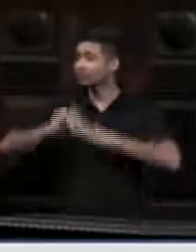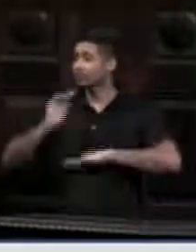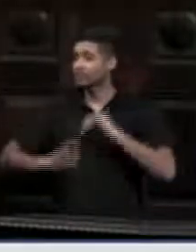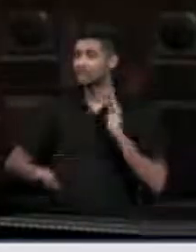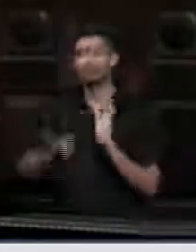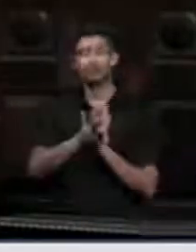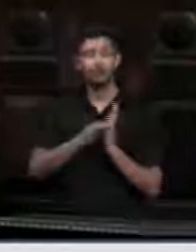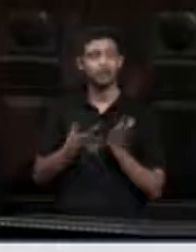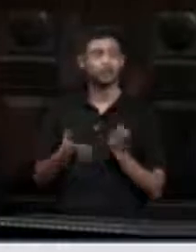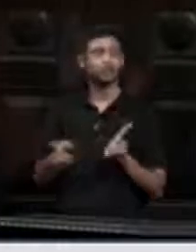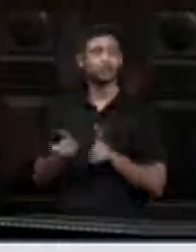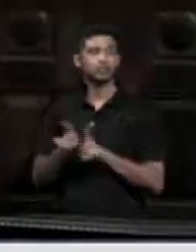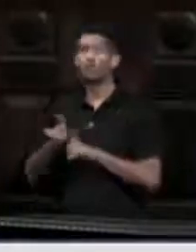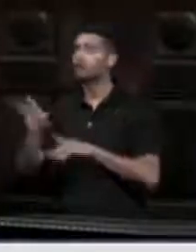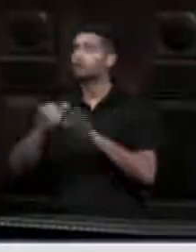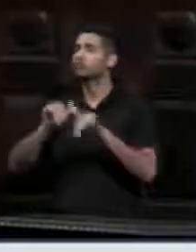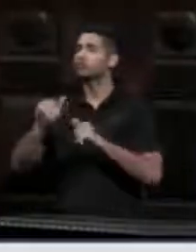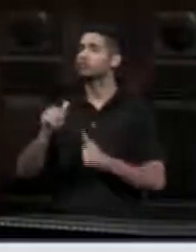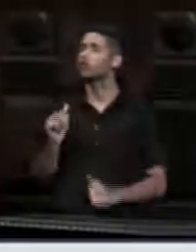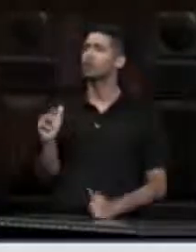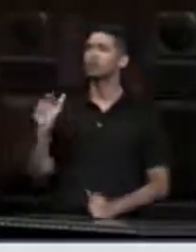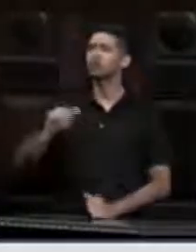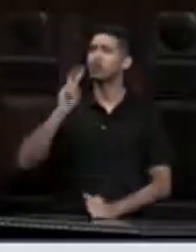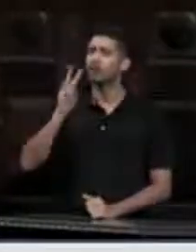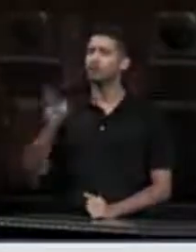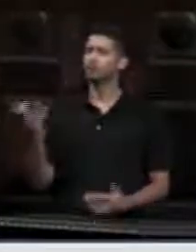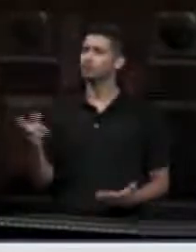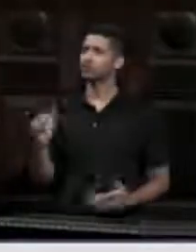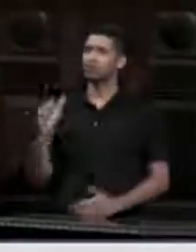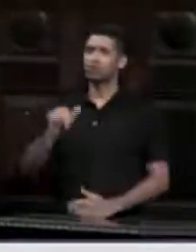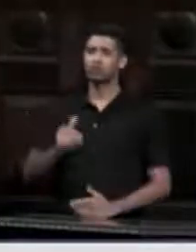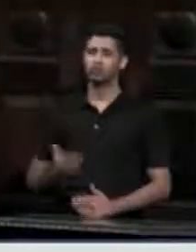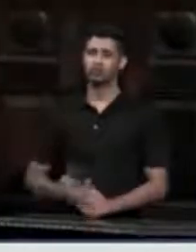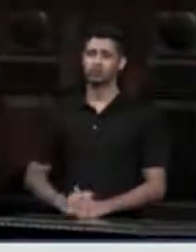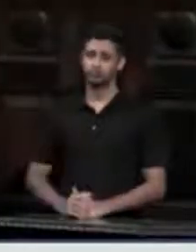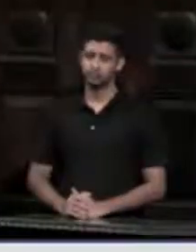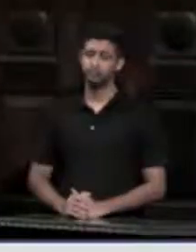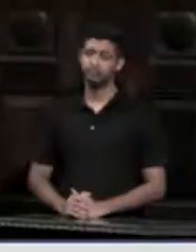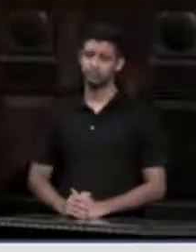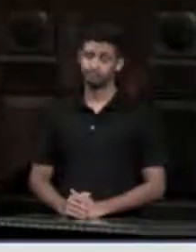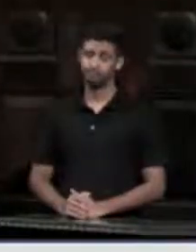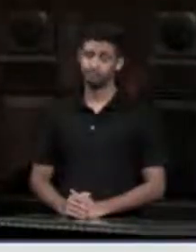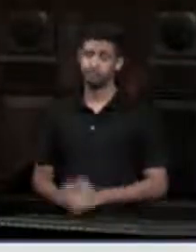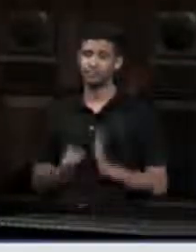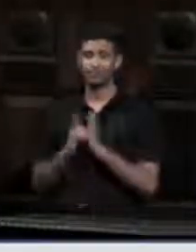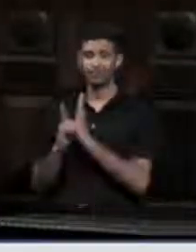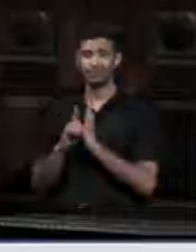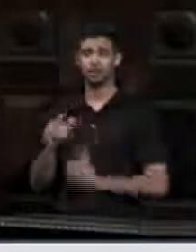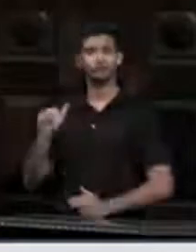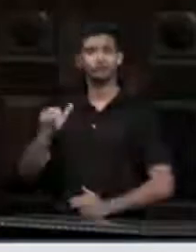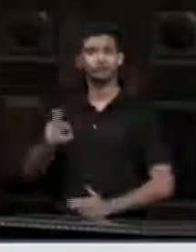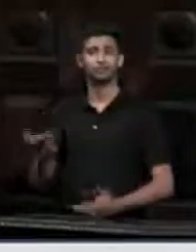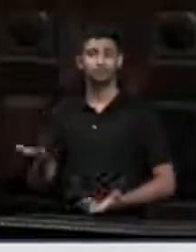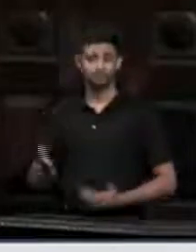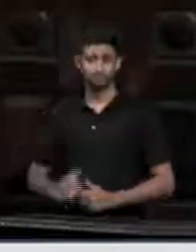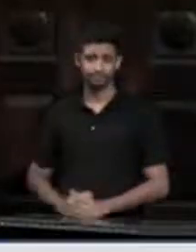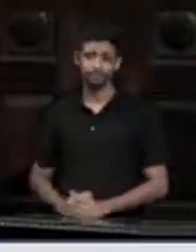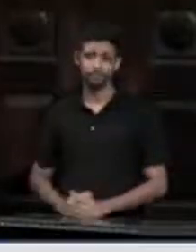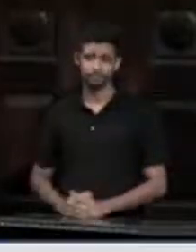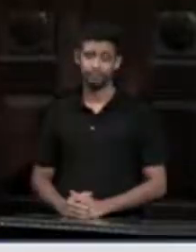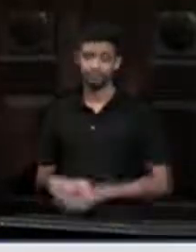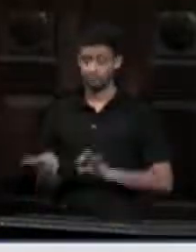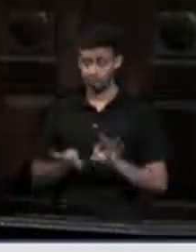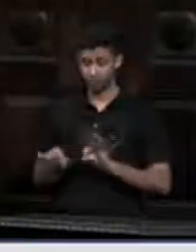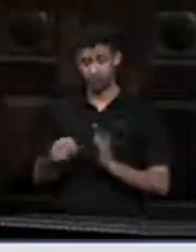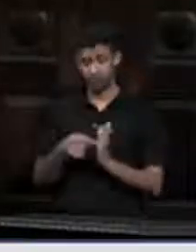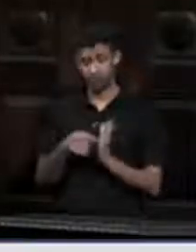para contratar os seus fiscais. Nunca aconteceu isso na AGETRANSP. E o projeto fala da